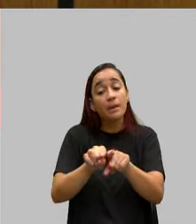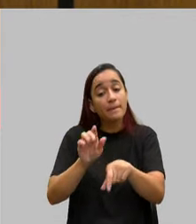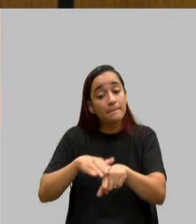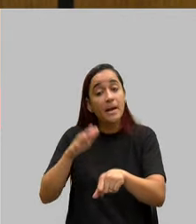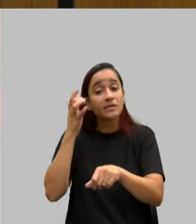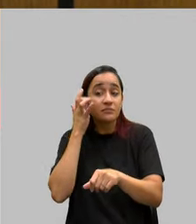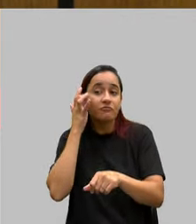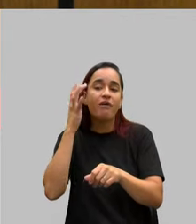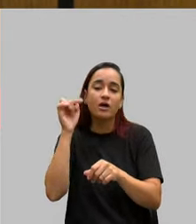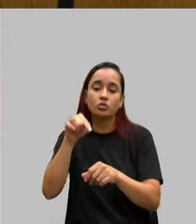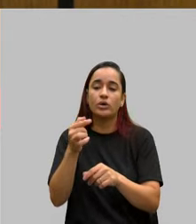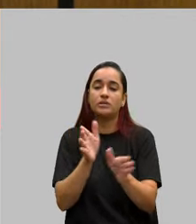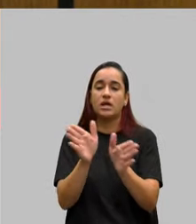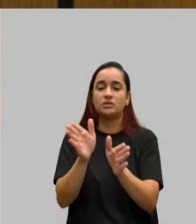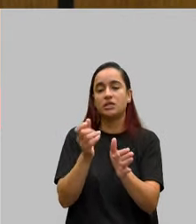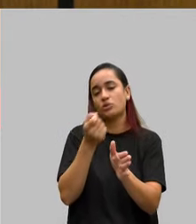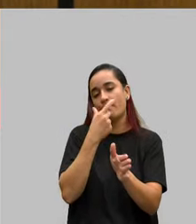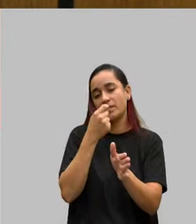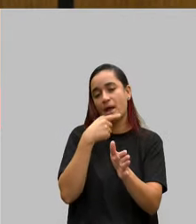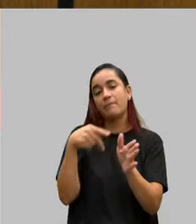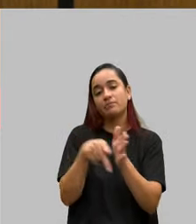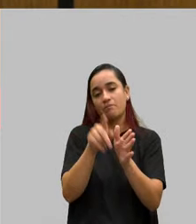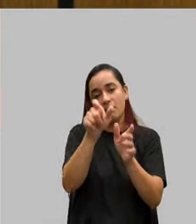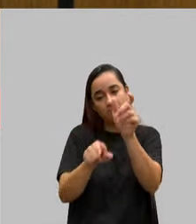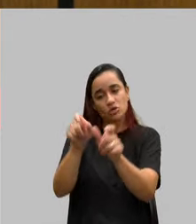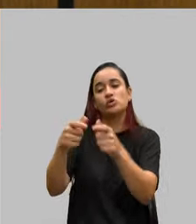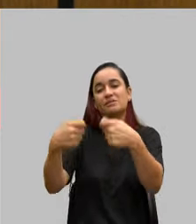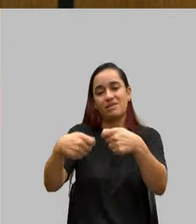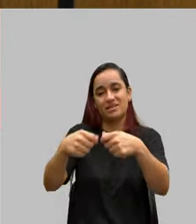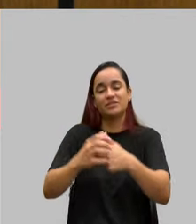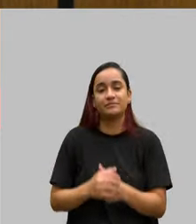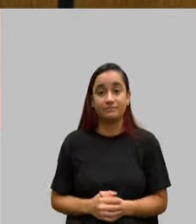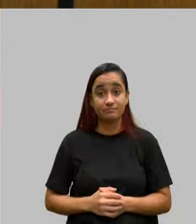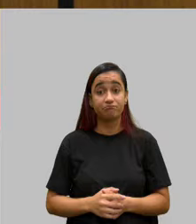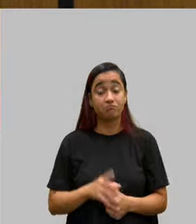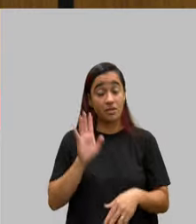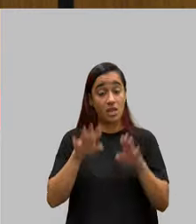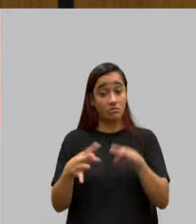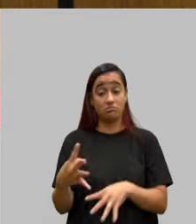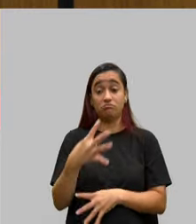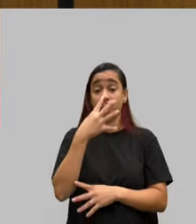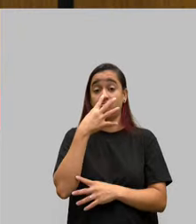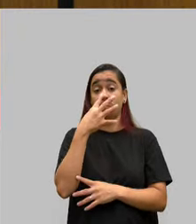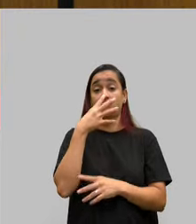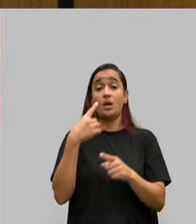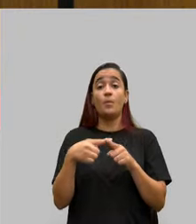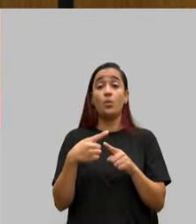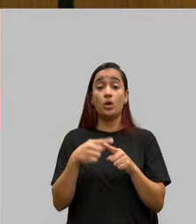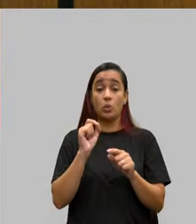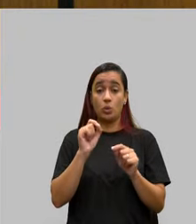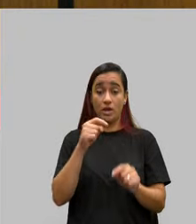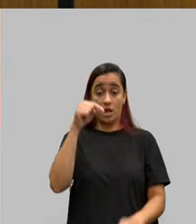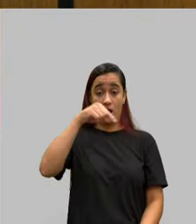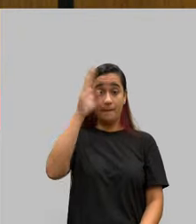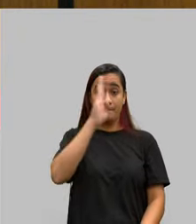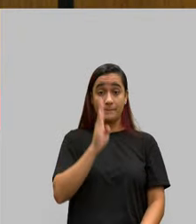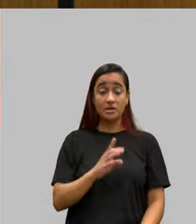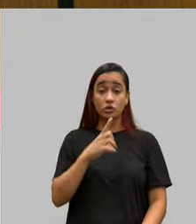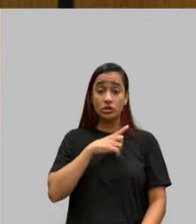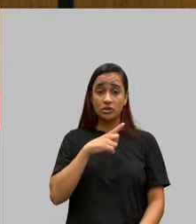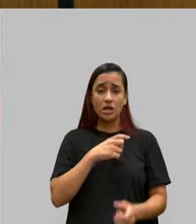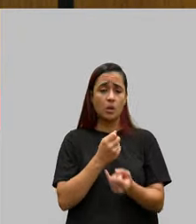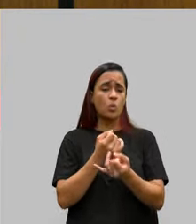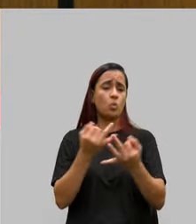que tanto necessita né Eh é é chega a ser até impressionante que num país onde a gente domine muitas tecnologias